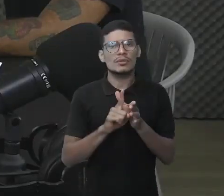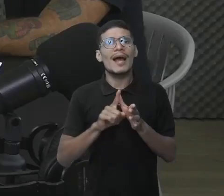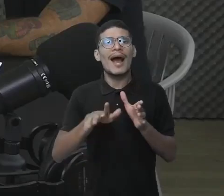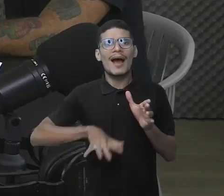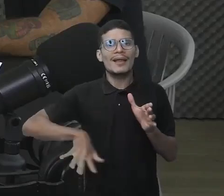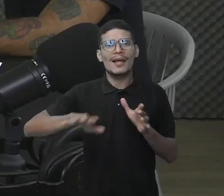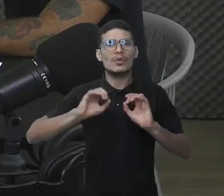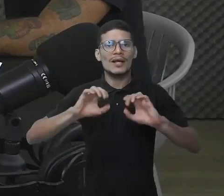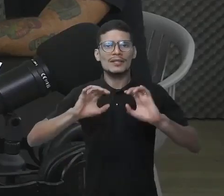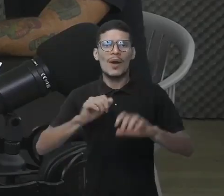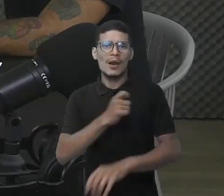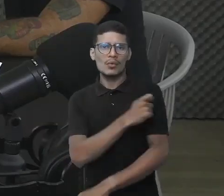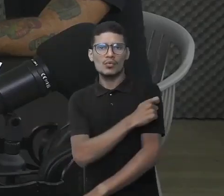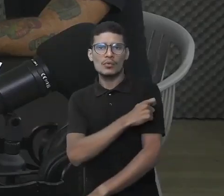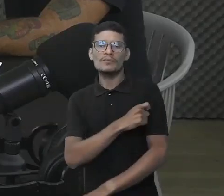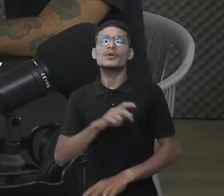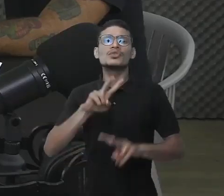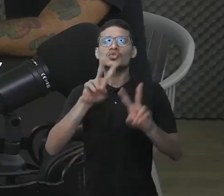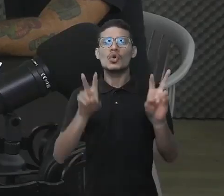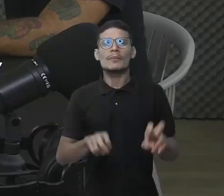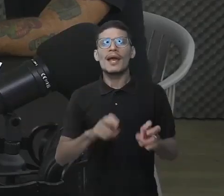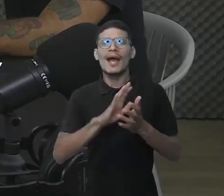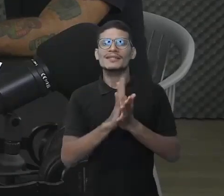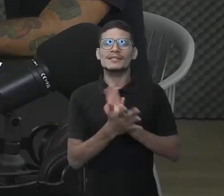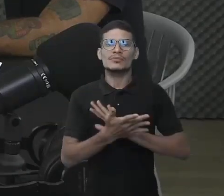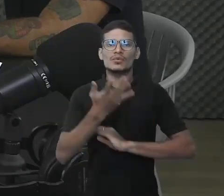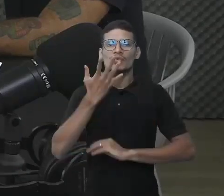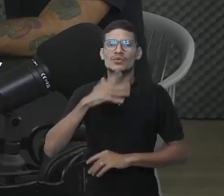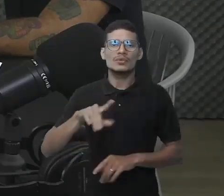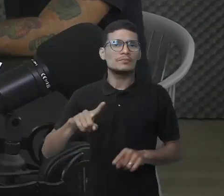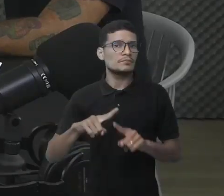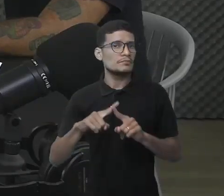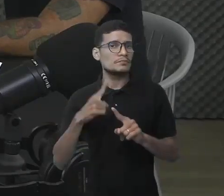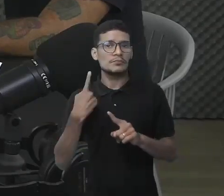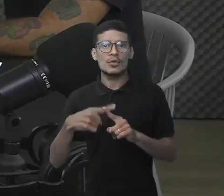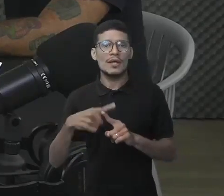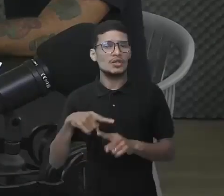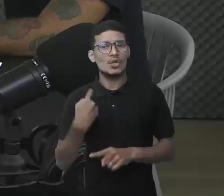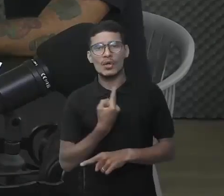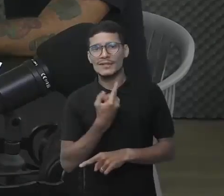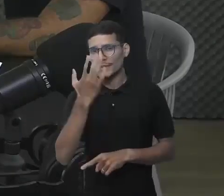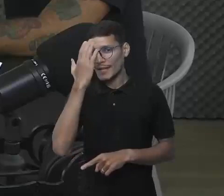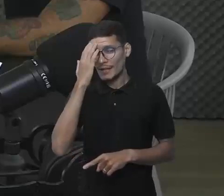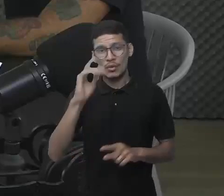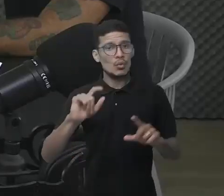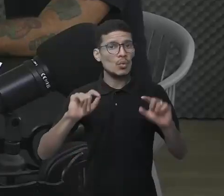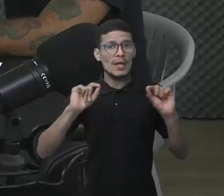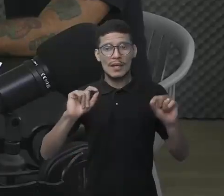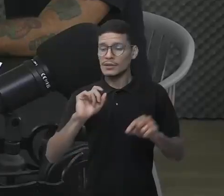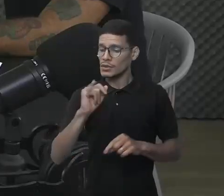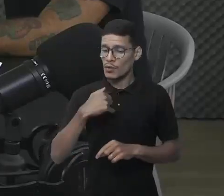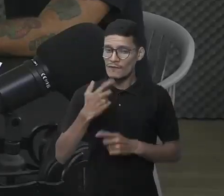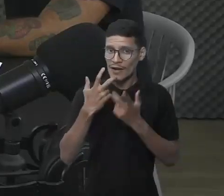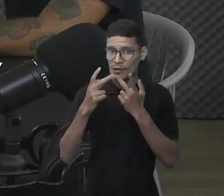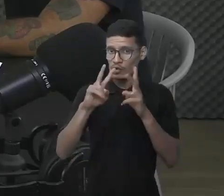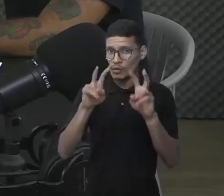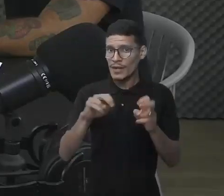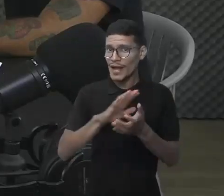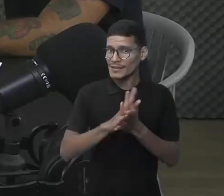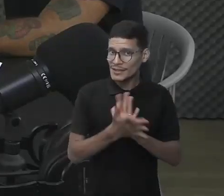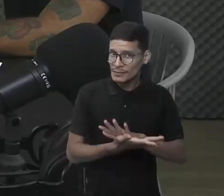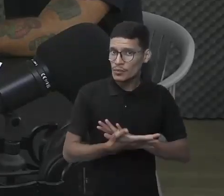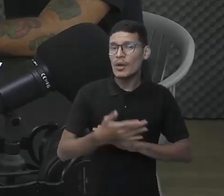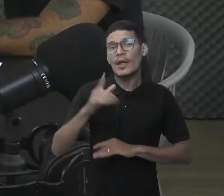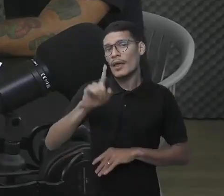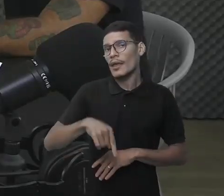né, sobre racismo na infância, porque nós entendemos, o grupo de pesquisa entende, que quando a gente está falando de racismo na infância, a gente está falando de um